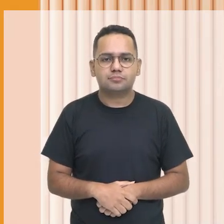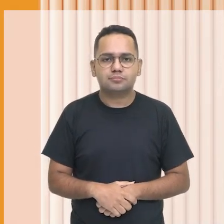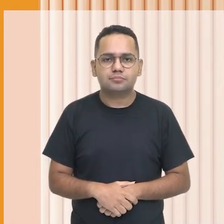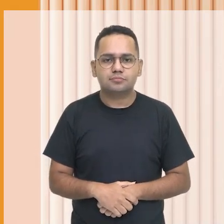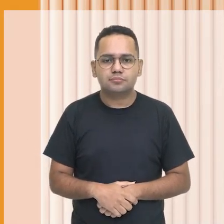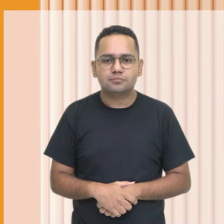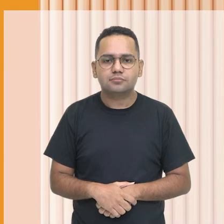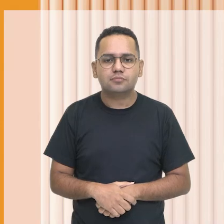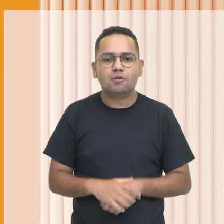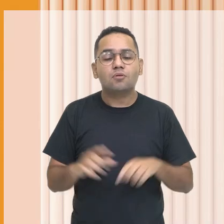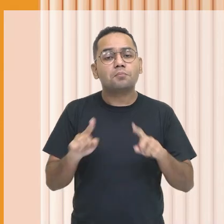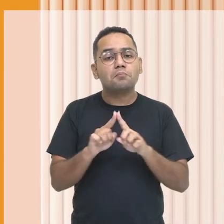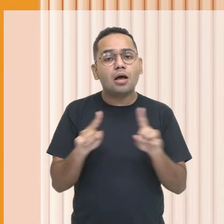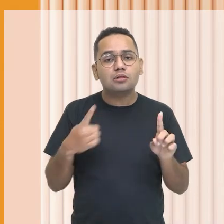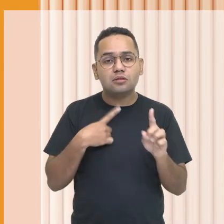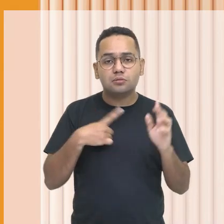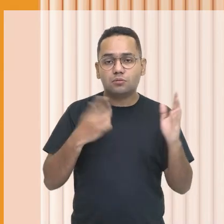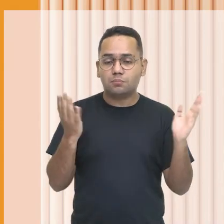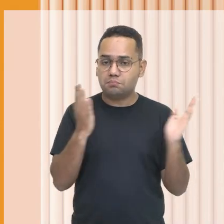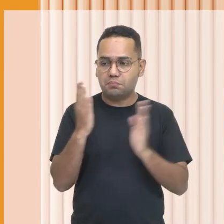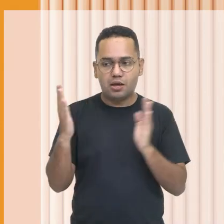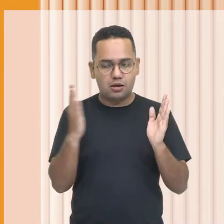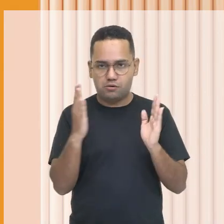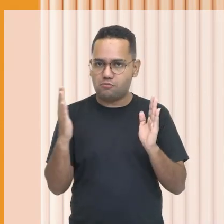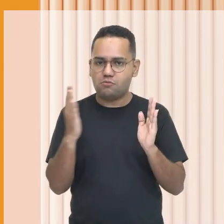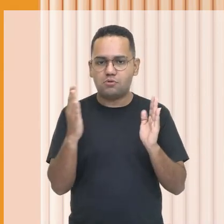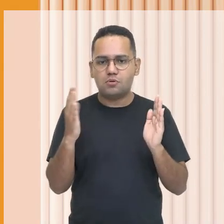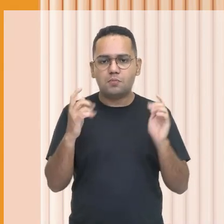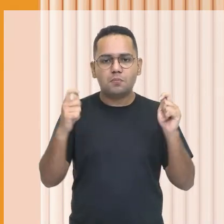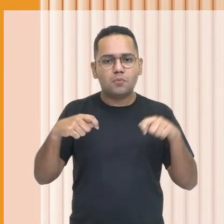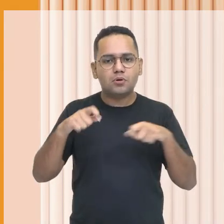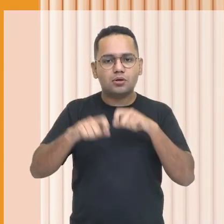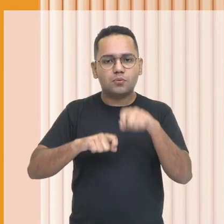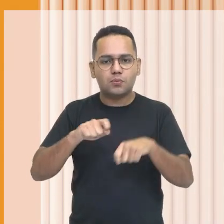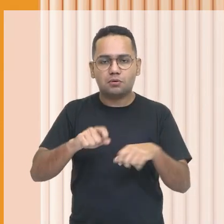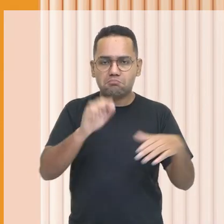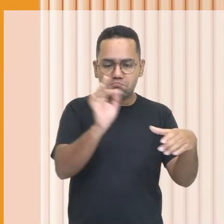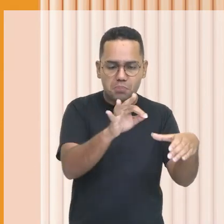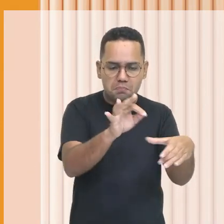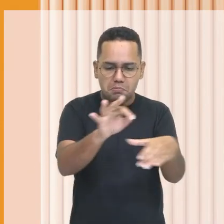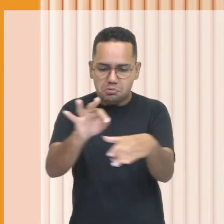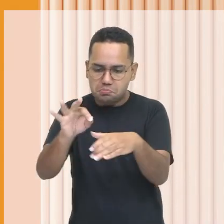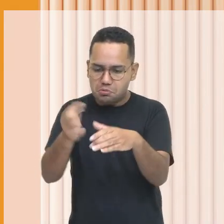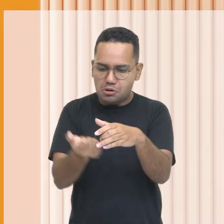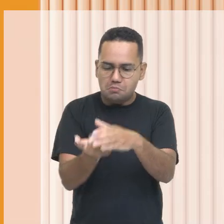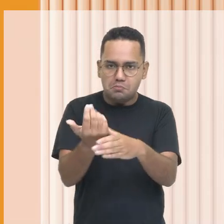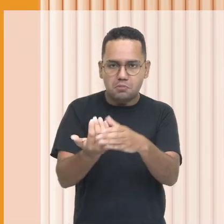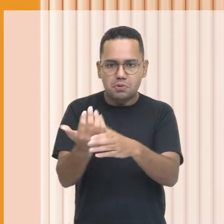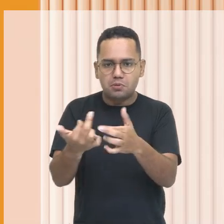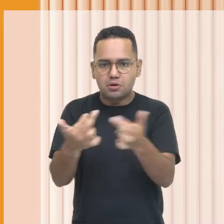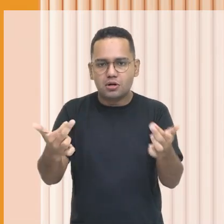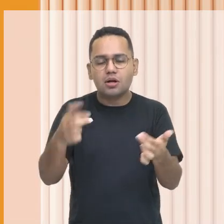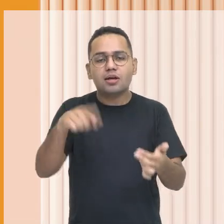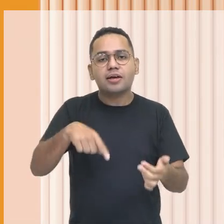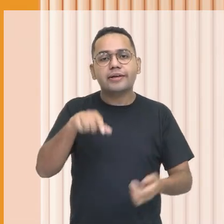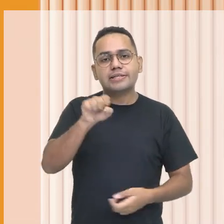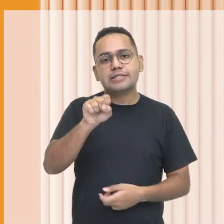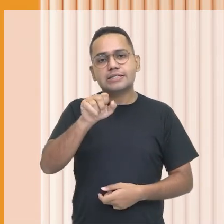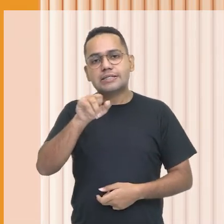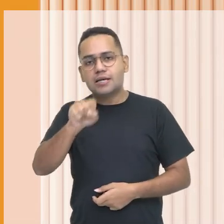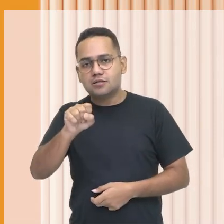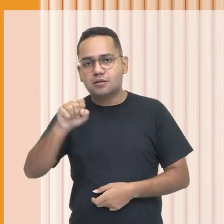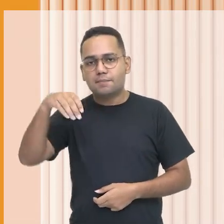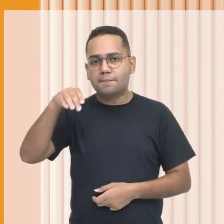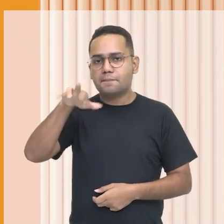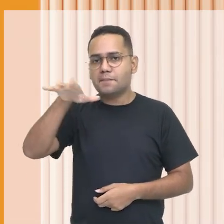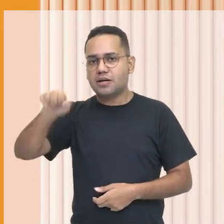pessoas, por um determinado período de tempo, pegassem essas terras e trabalhassem nelas, nas chamadas sesmarias, ou seja, ele tinha o